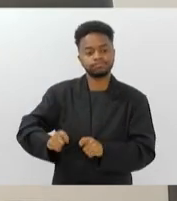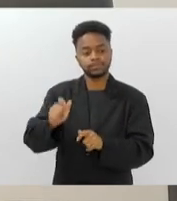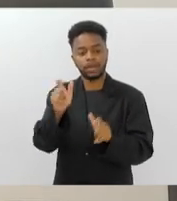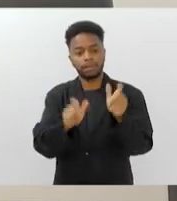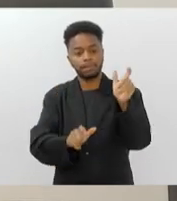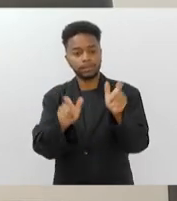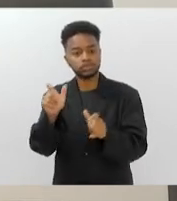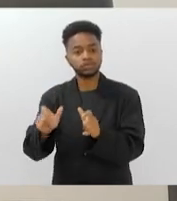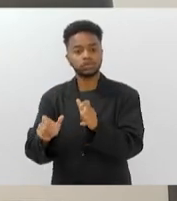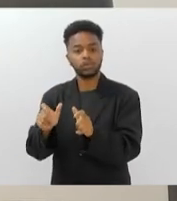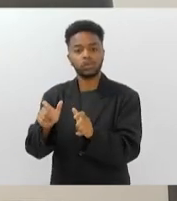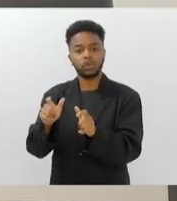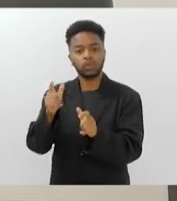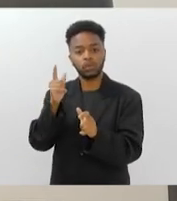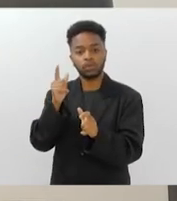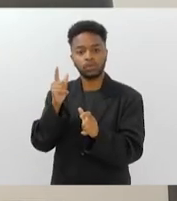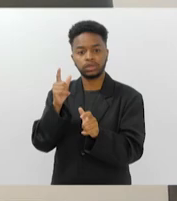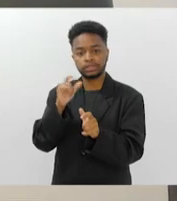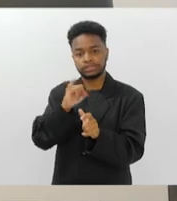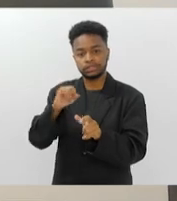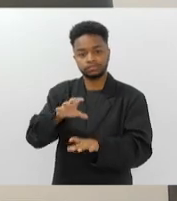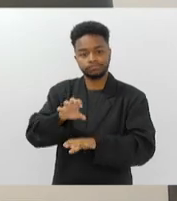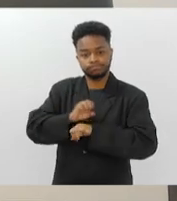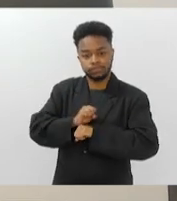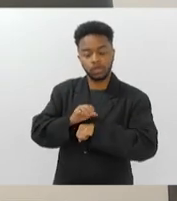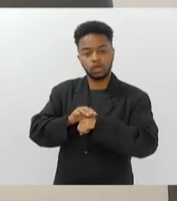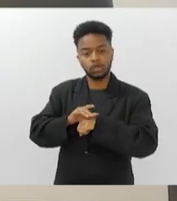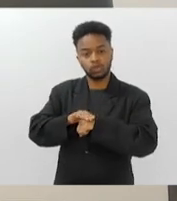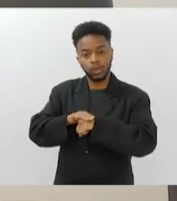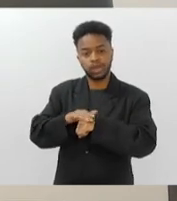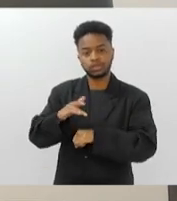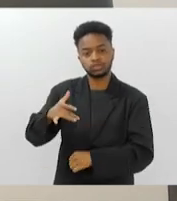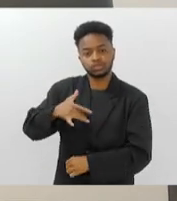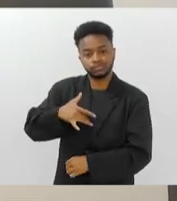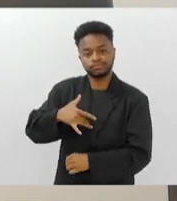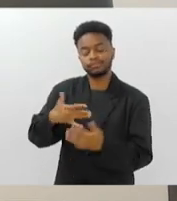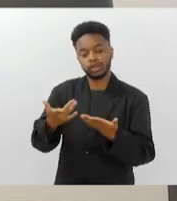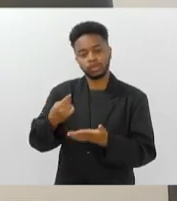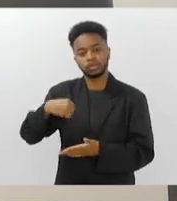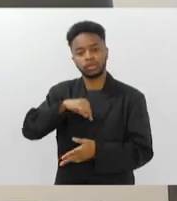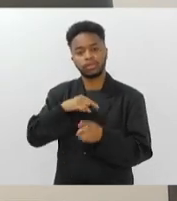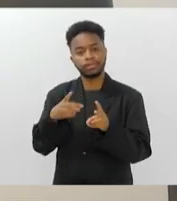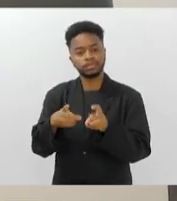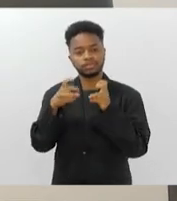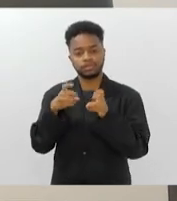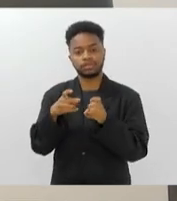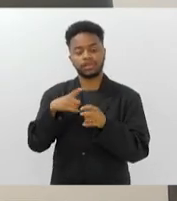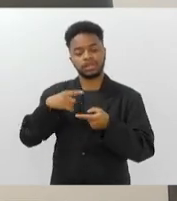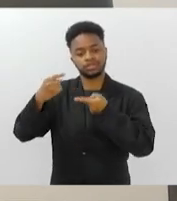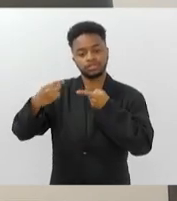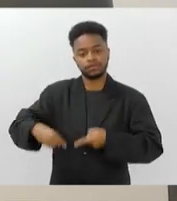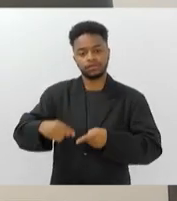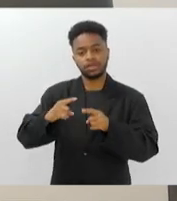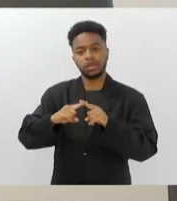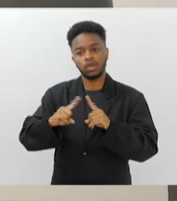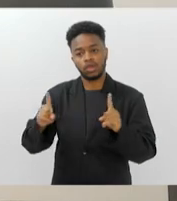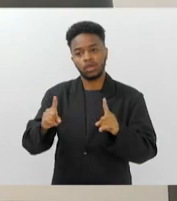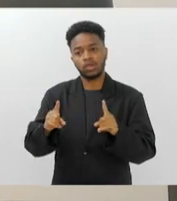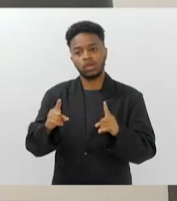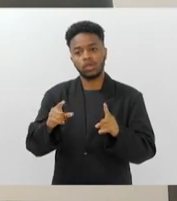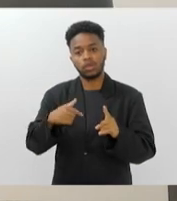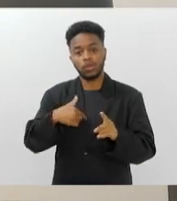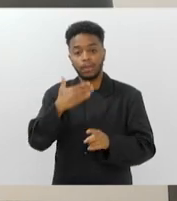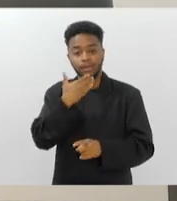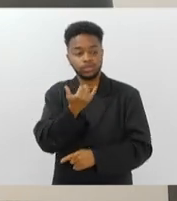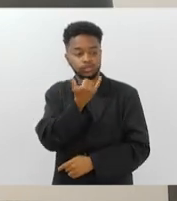tocar eh tomadas pela tuberculose então a gente vê esse desafio tô fazendo essa introdução para pedir mais uma vez desculpa